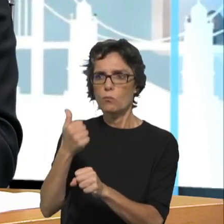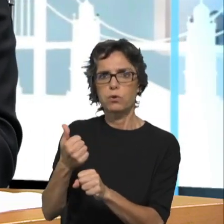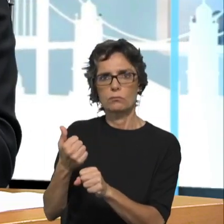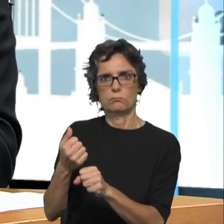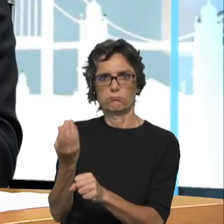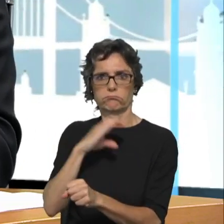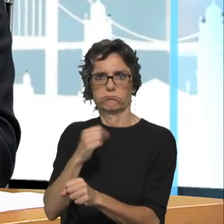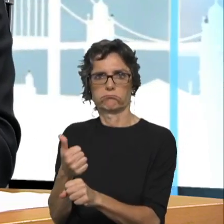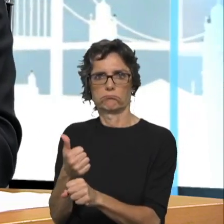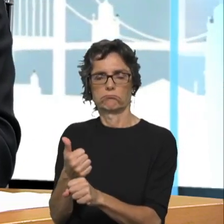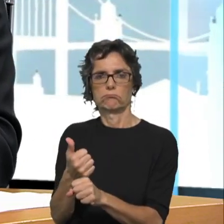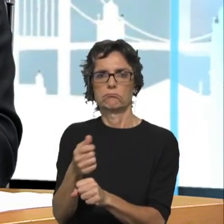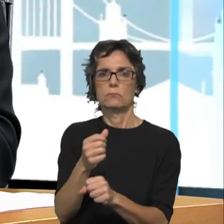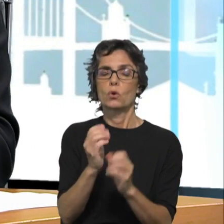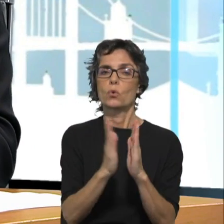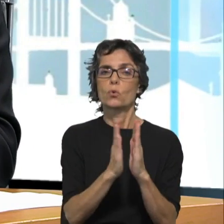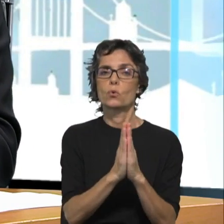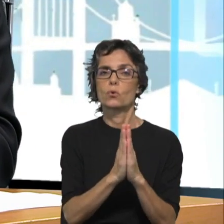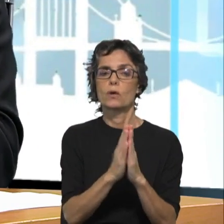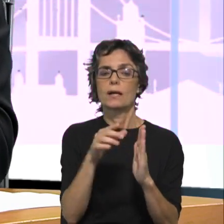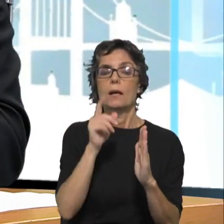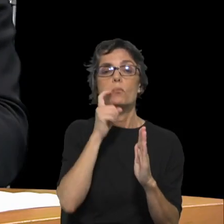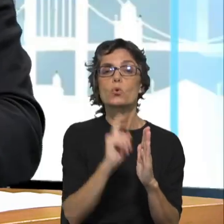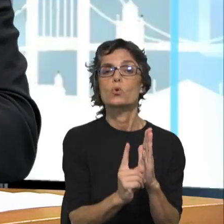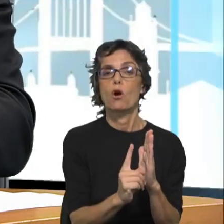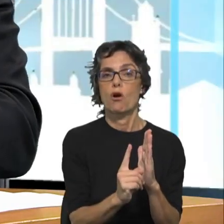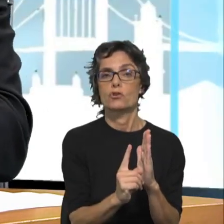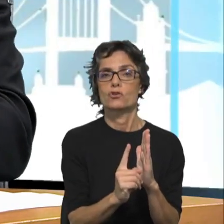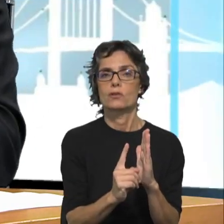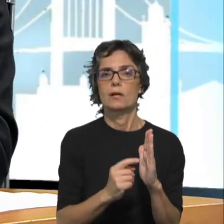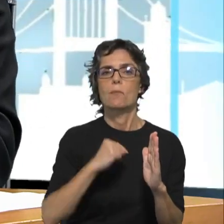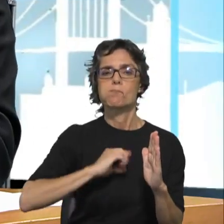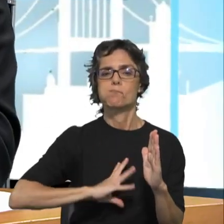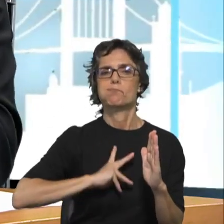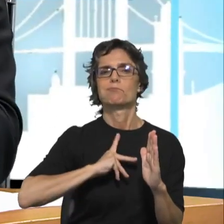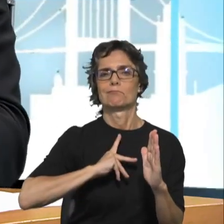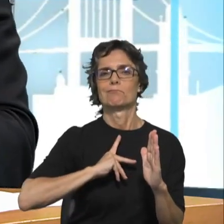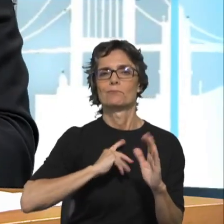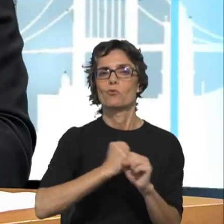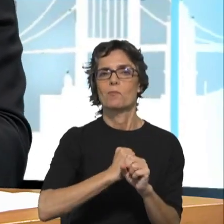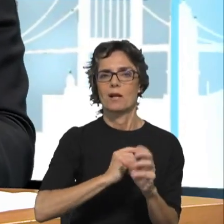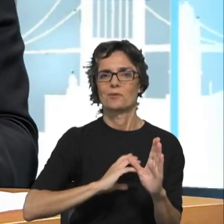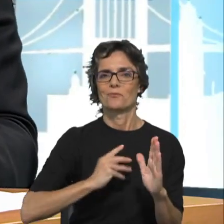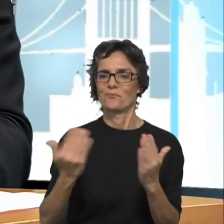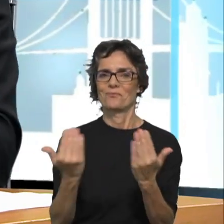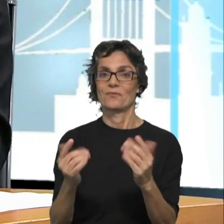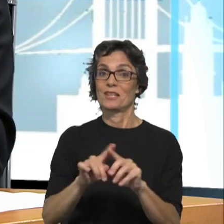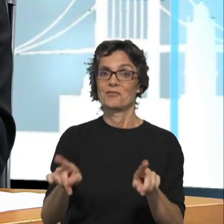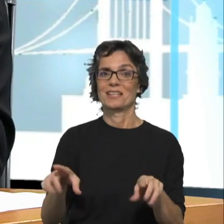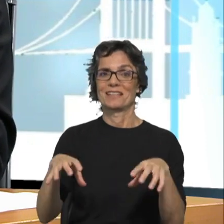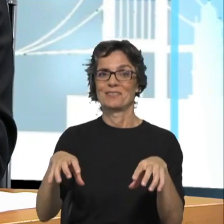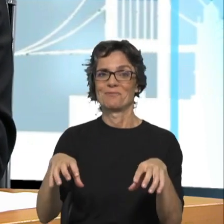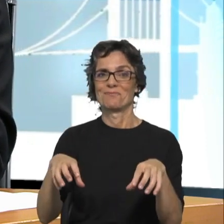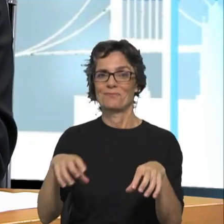jovens carentes, principalmente um trabalho que lhes dê realização. Portanto, novamente, enfim, não é algo muito, muito grande, mas aparece